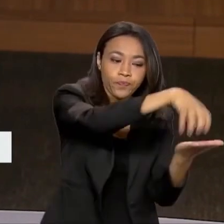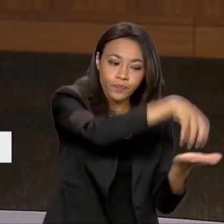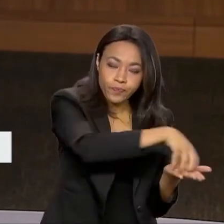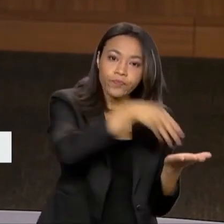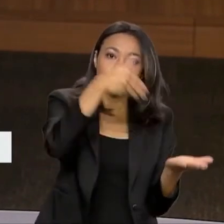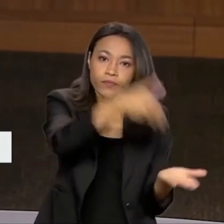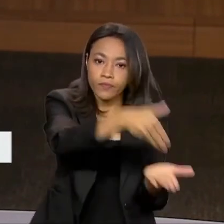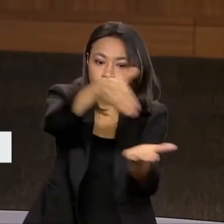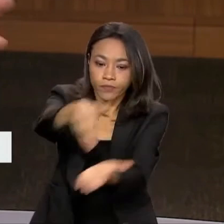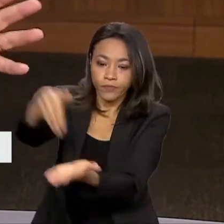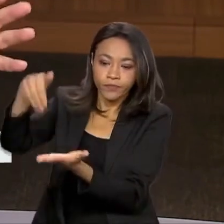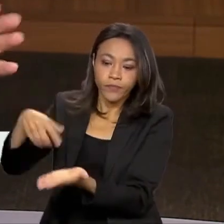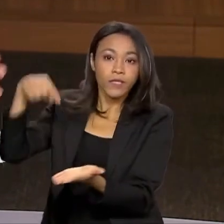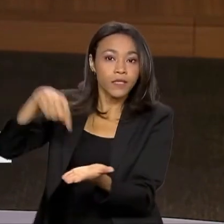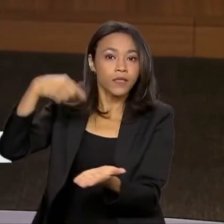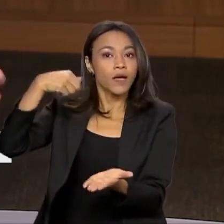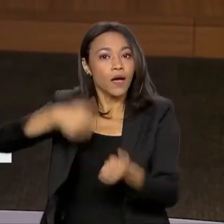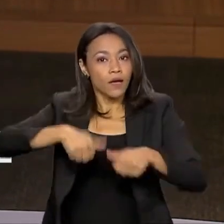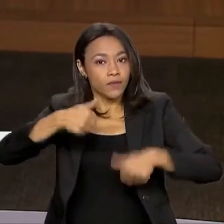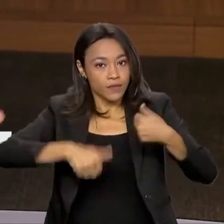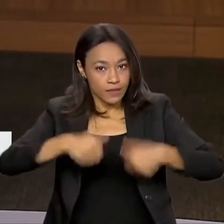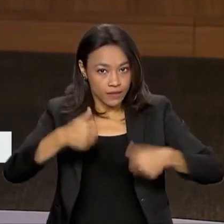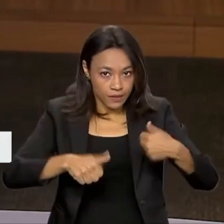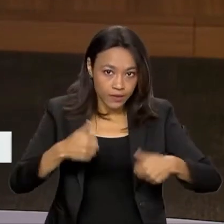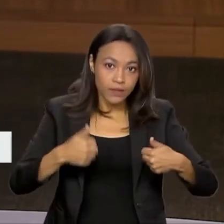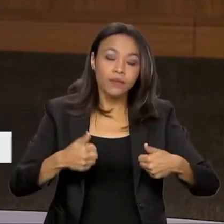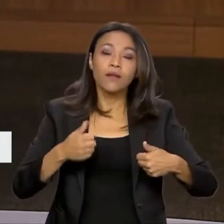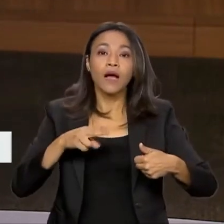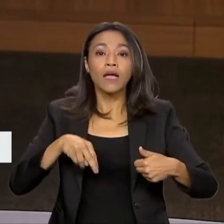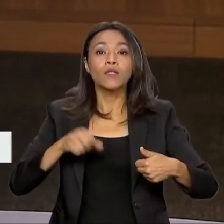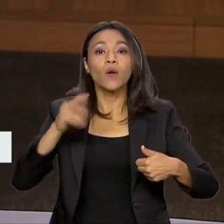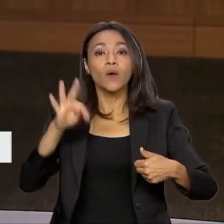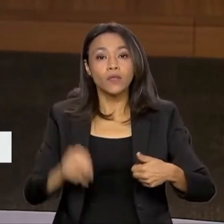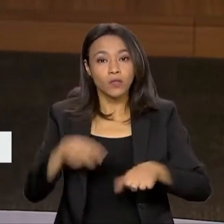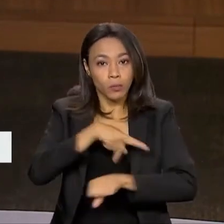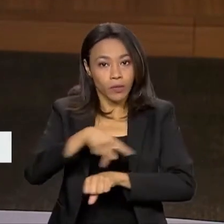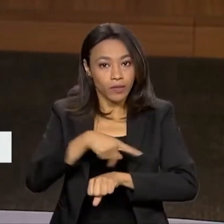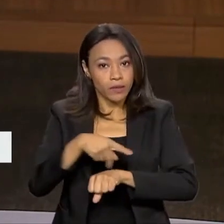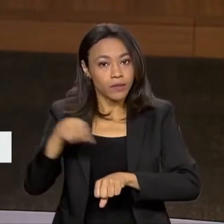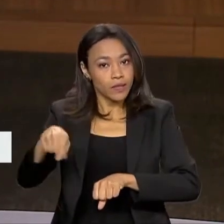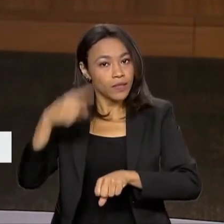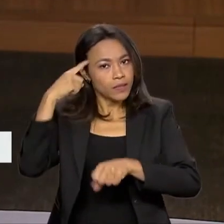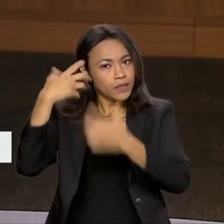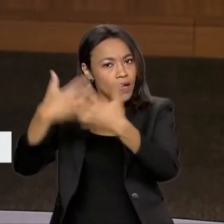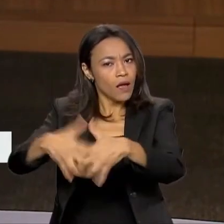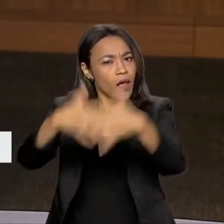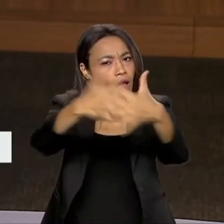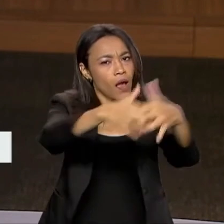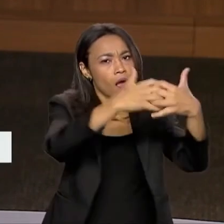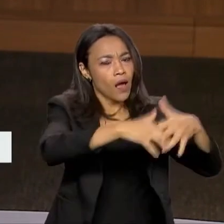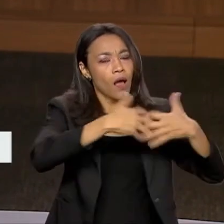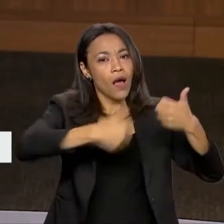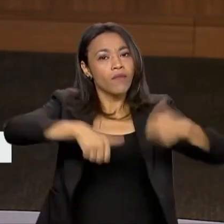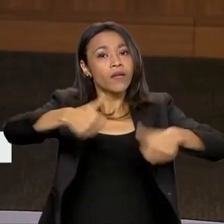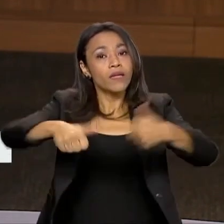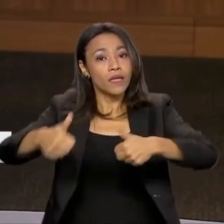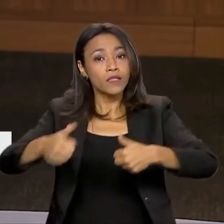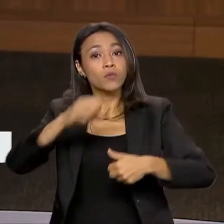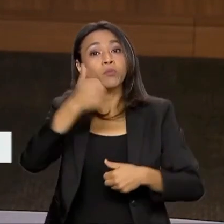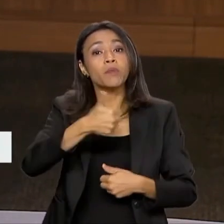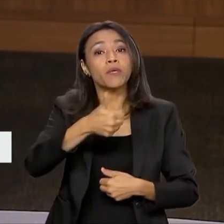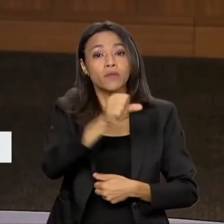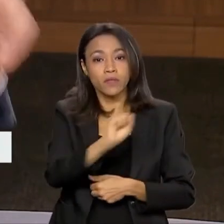aquelas que dão nota para um país do ponto de vista econômico revisassem a sua nota apenas no primeiro